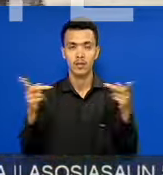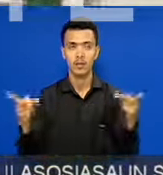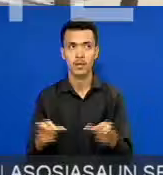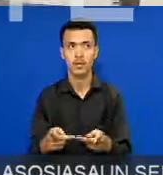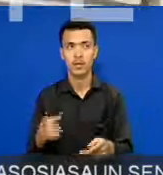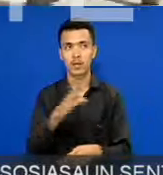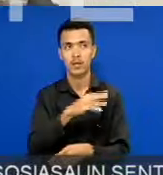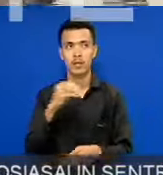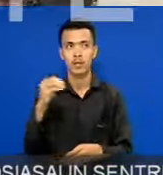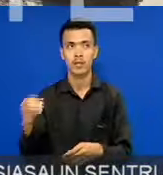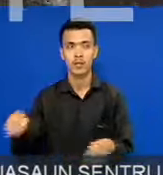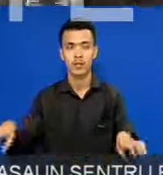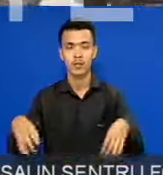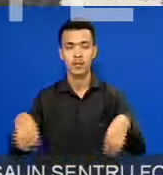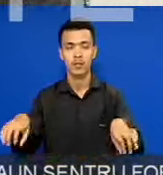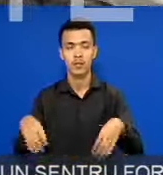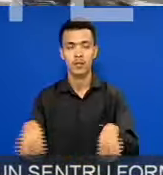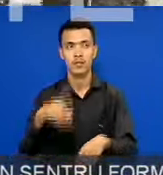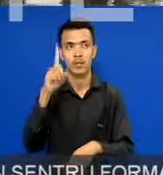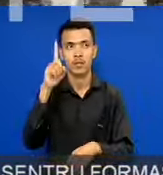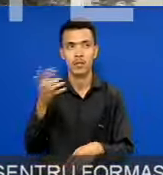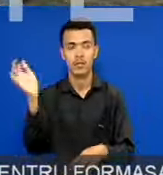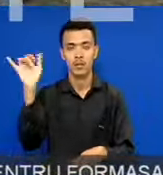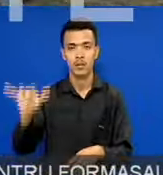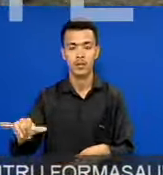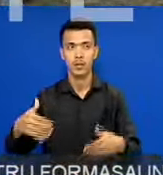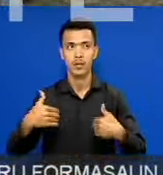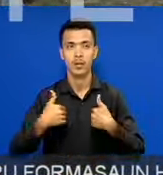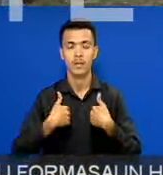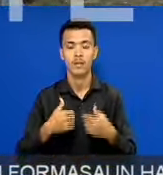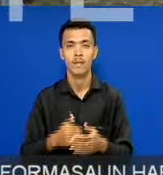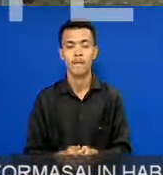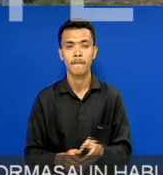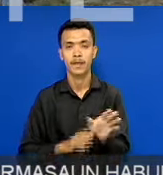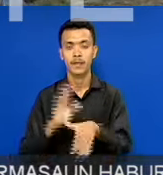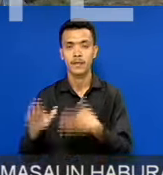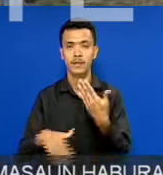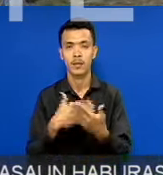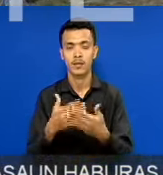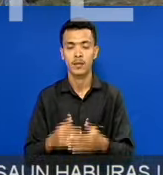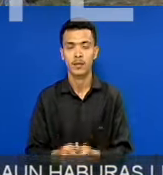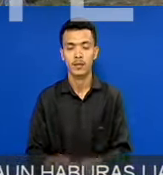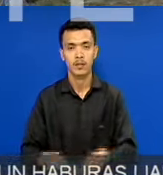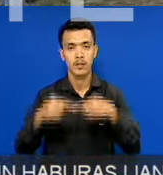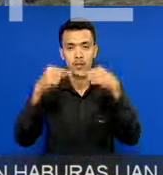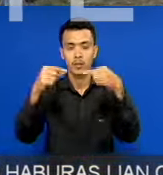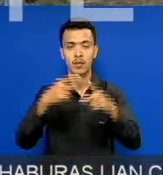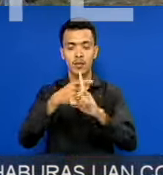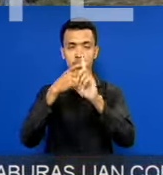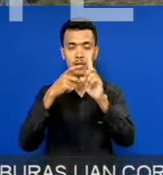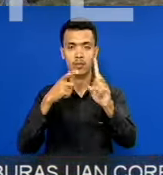nomos ia cada serviço ida ida que nebemaka sira ia. E maluk sira ia promoção divisa ne mai usi